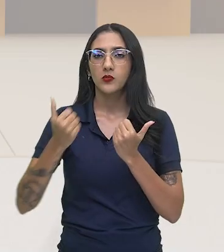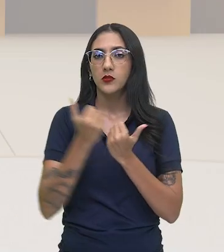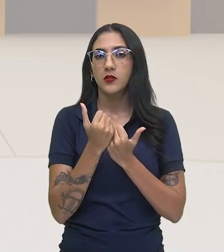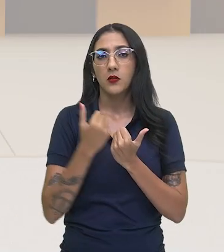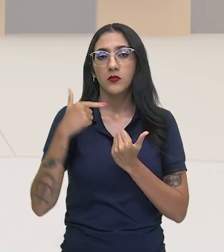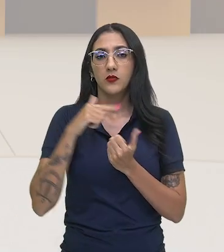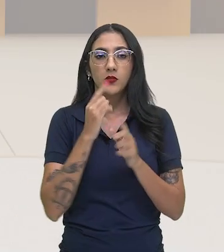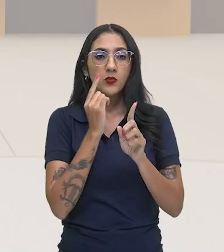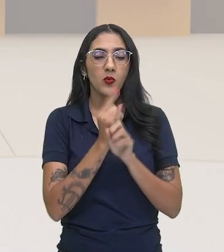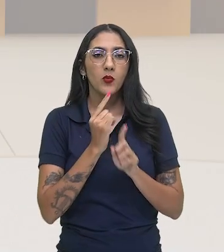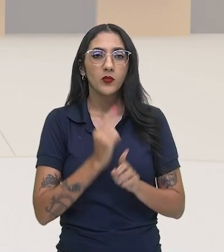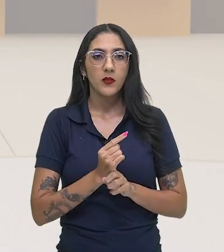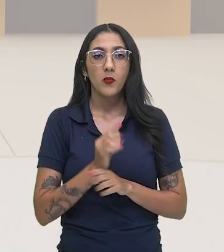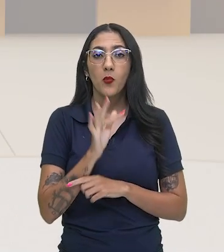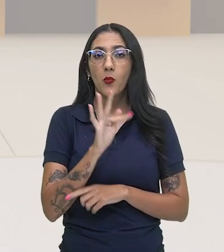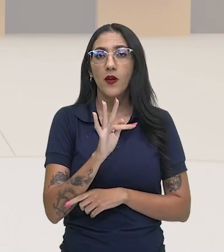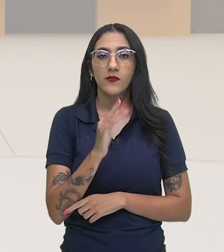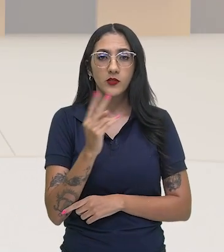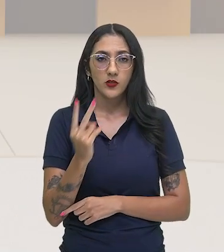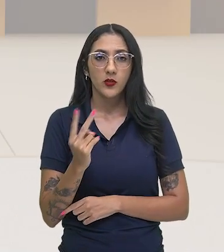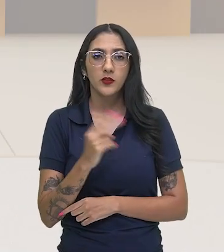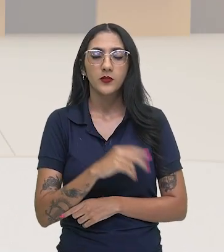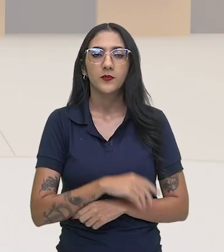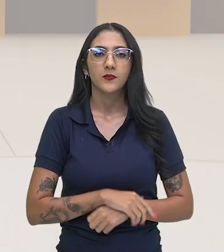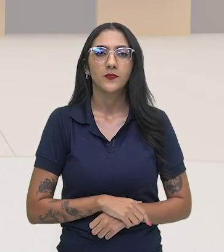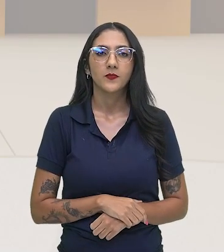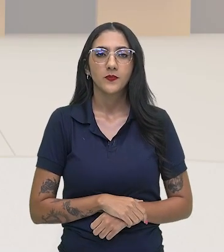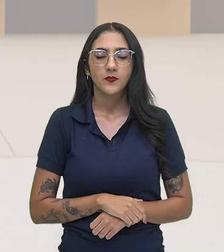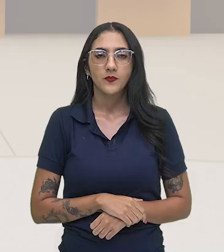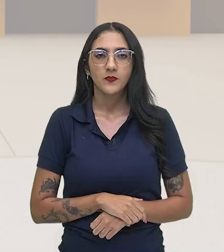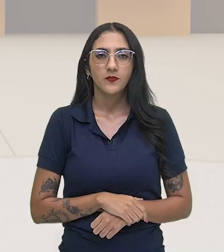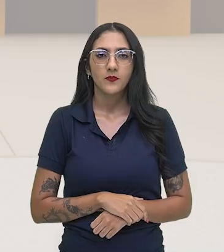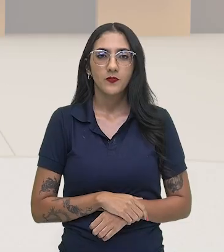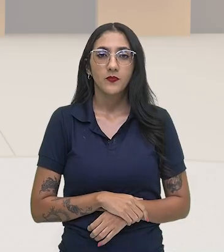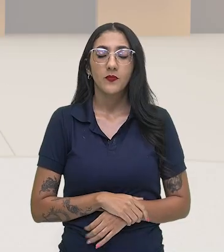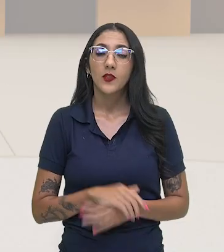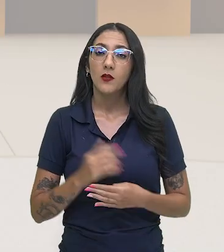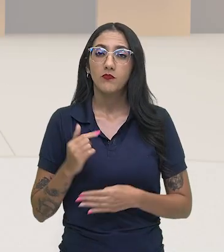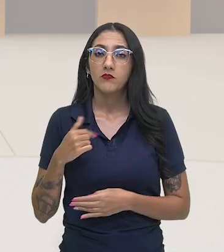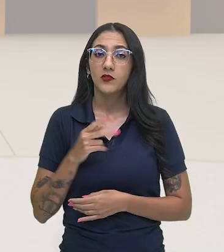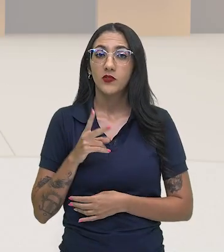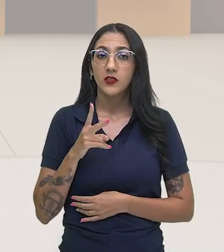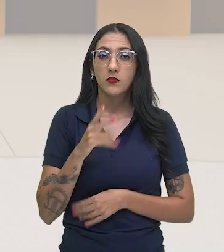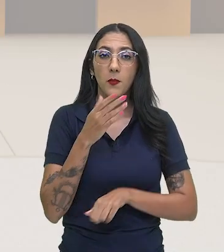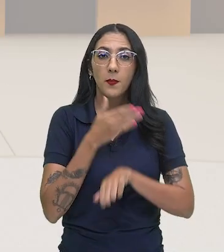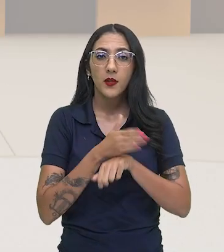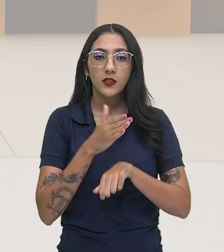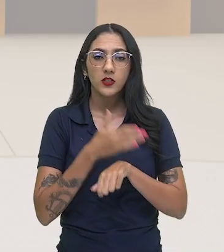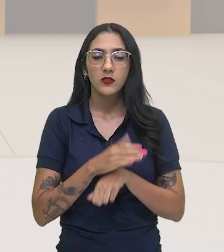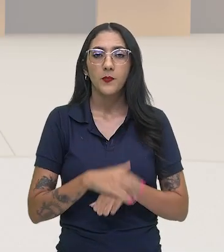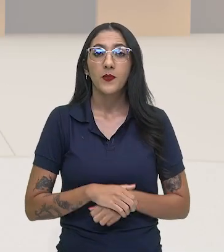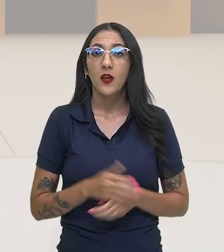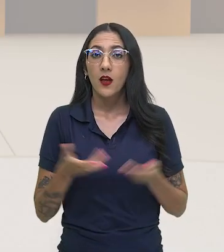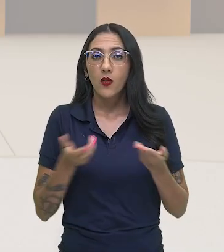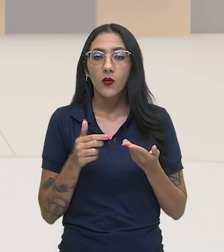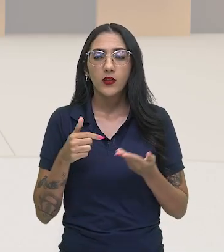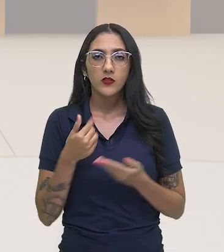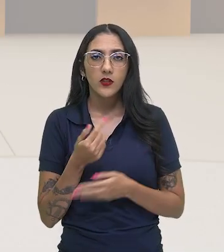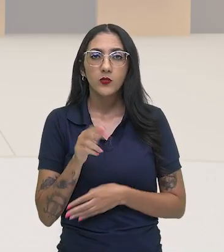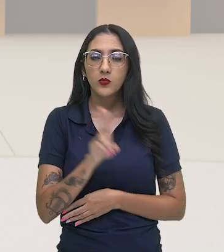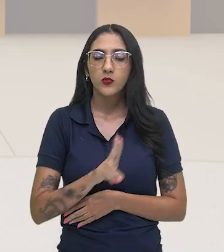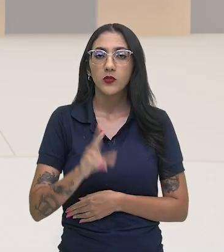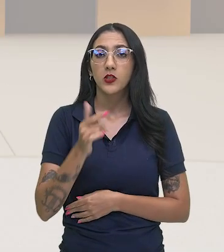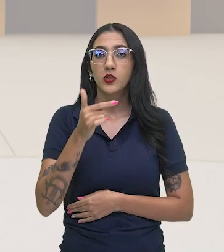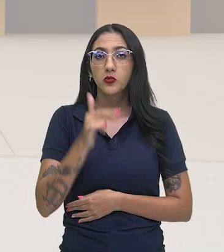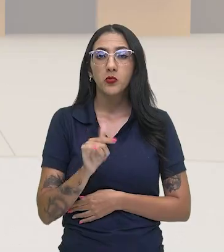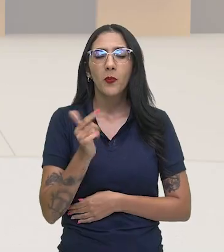f de 2, que foi aquele resultado. E a gente vai continuar treinando, então, aqui. Agora, a gente vai calcular, usando a mesma função,